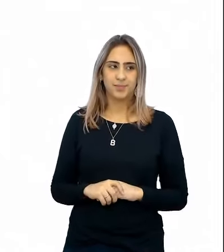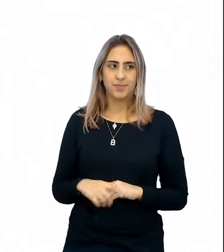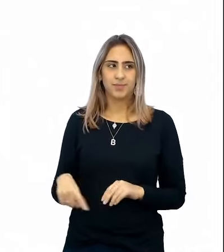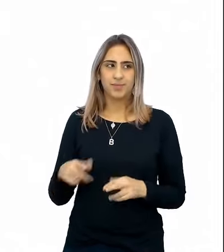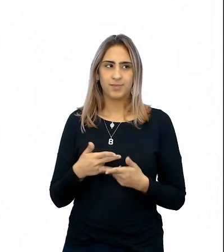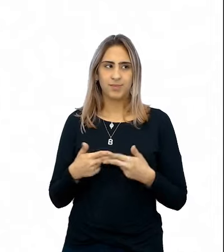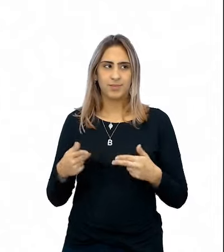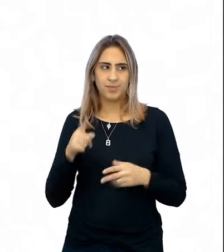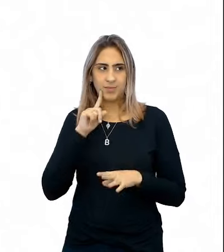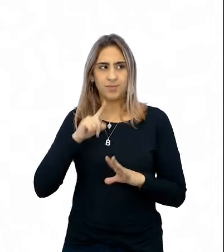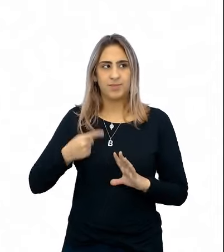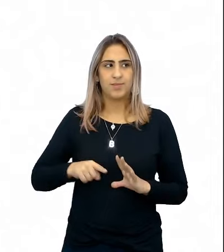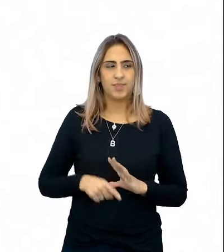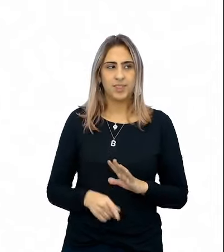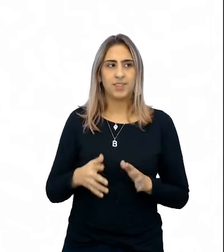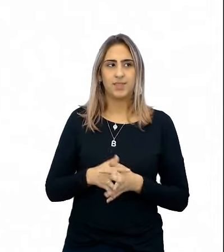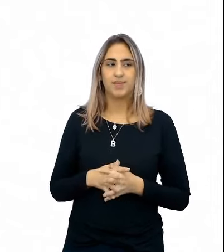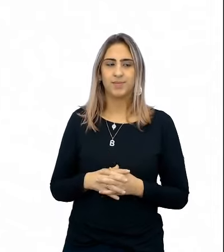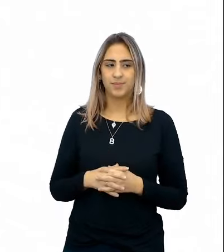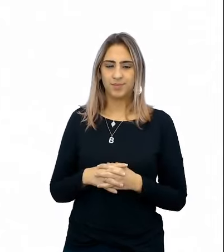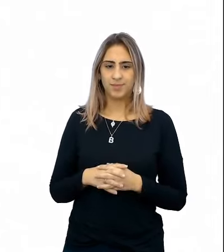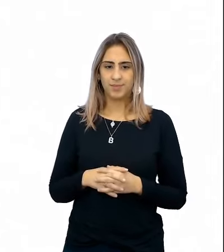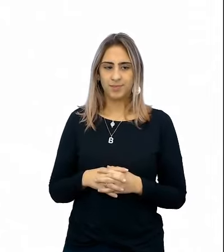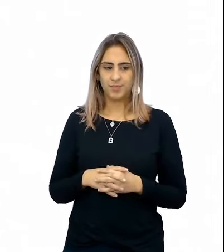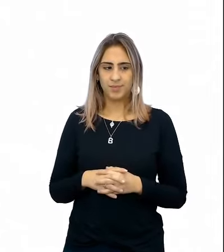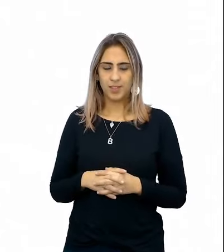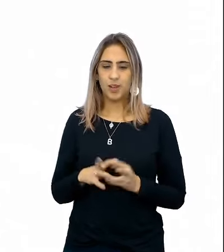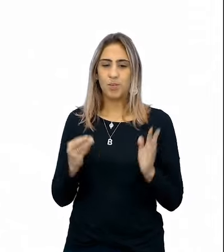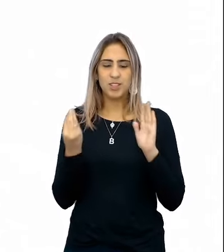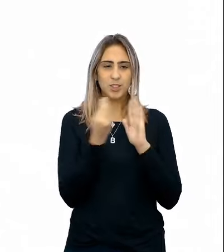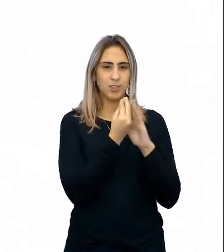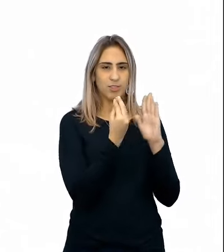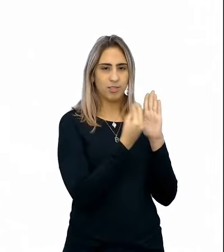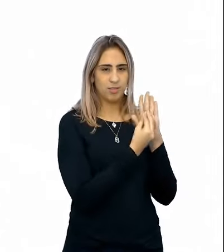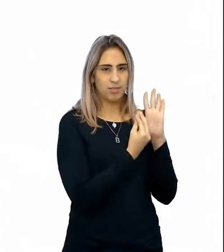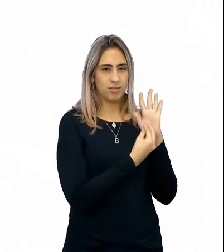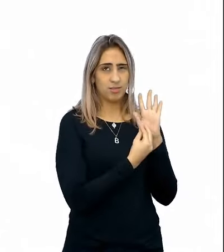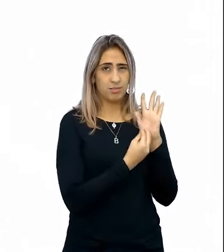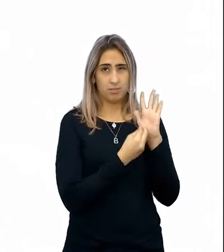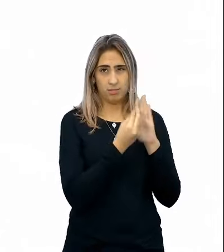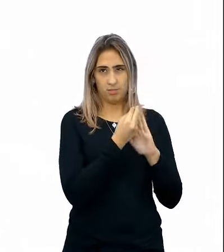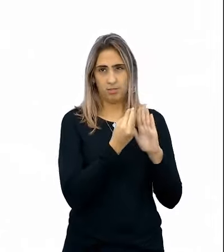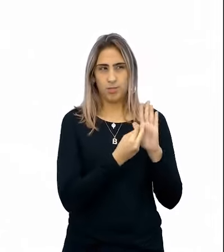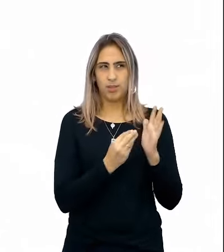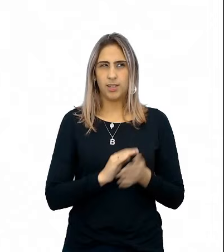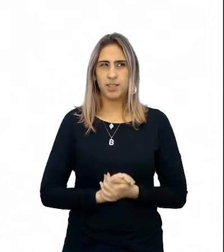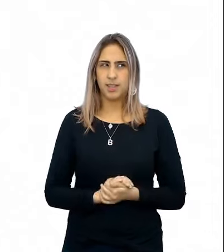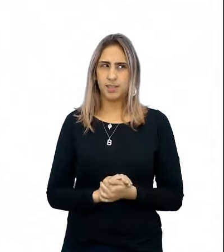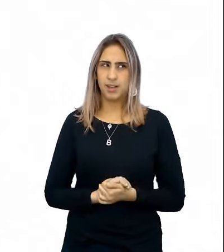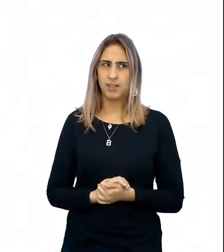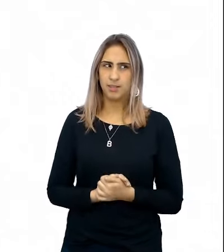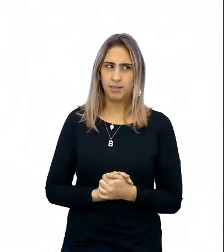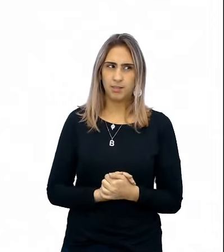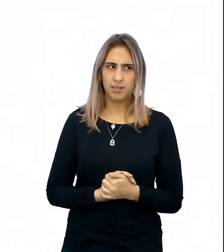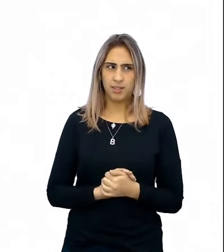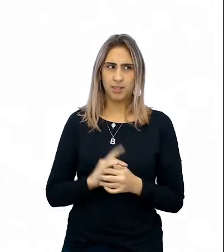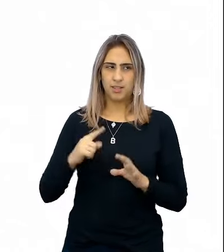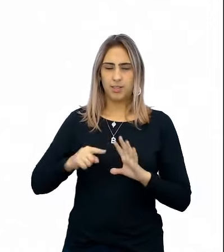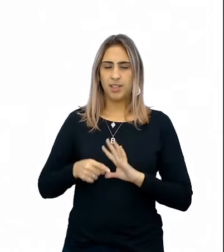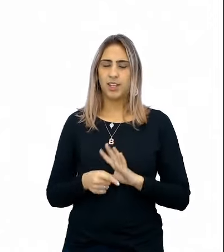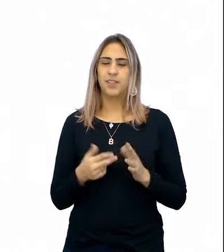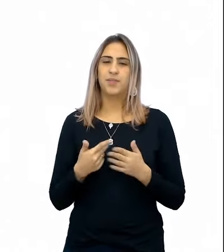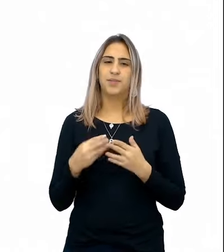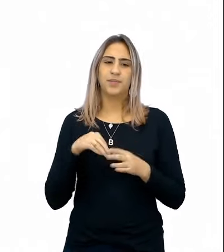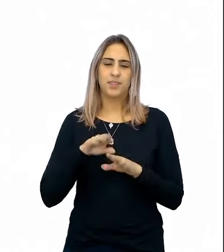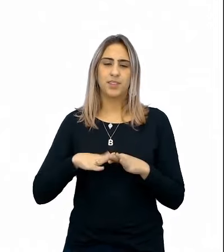de aprofundamento. Discutir algumas sugestões para o desdobramento na TPC da